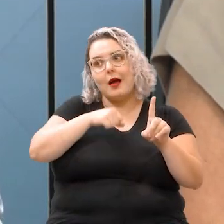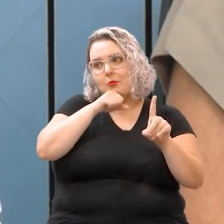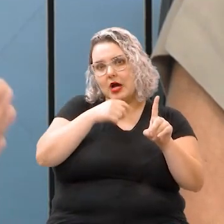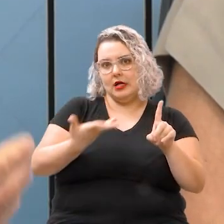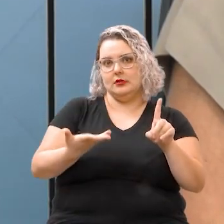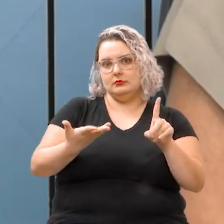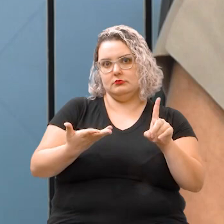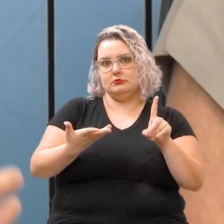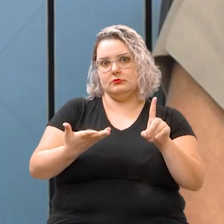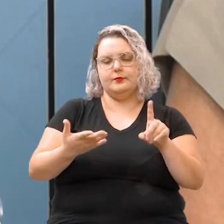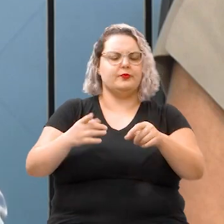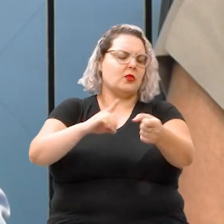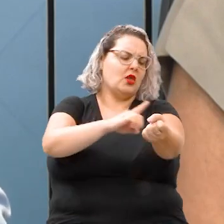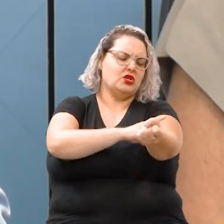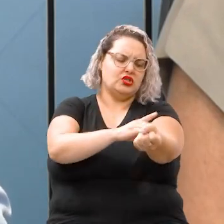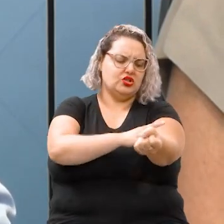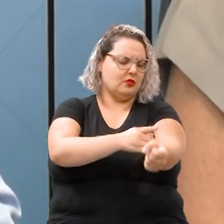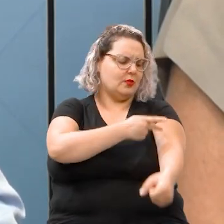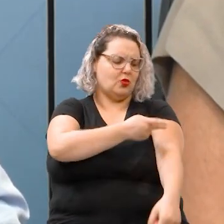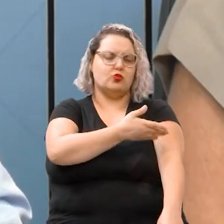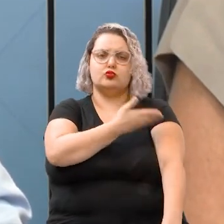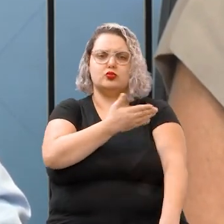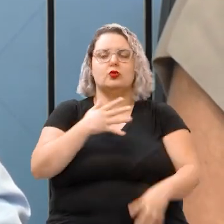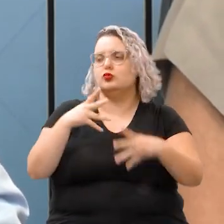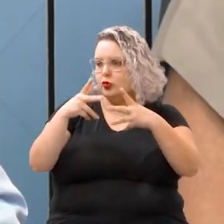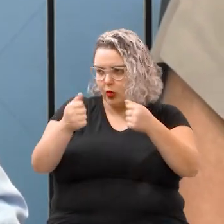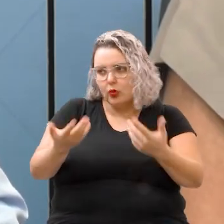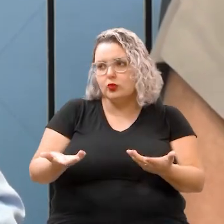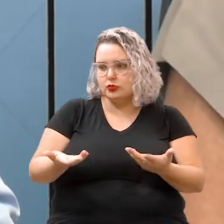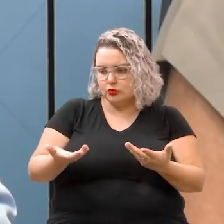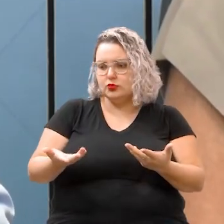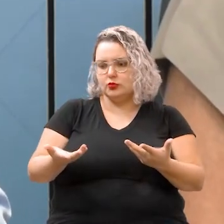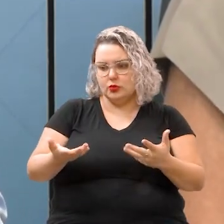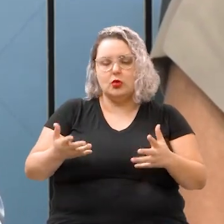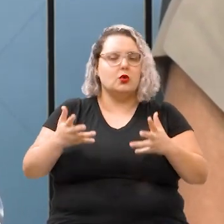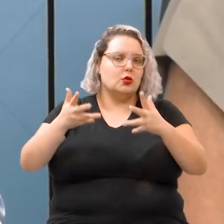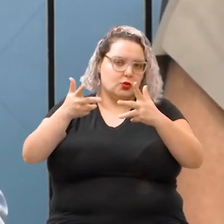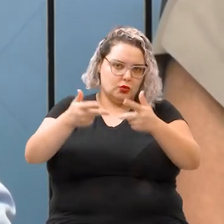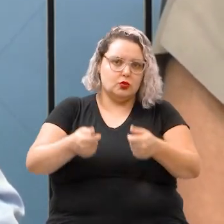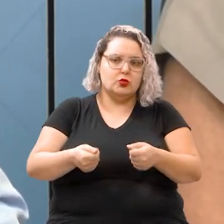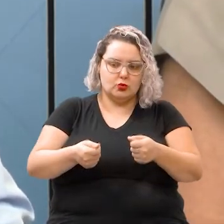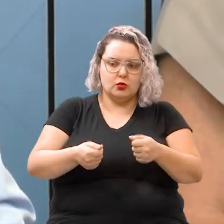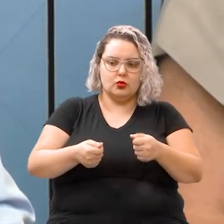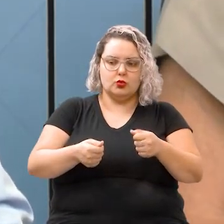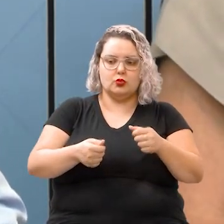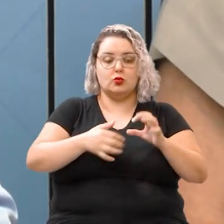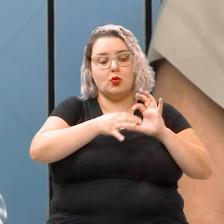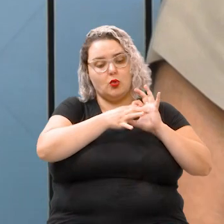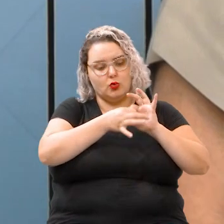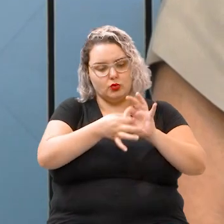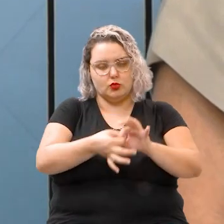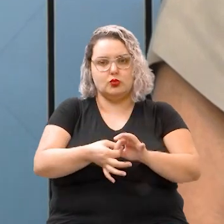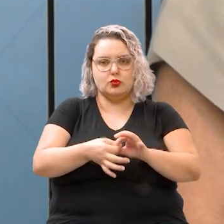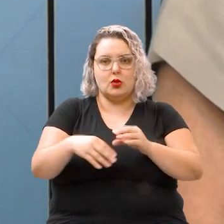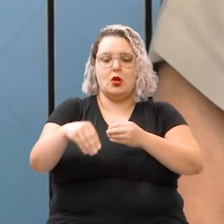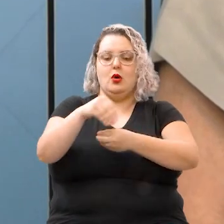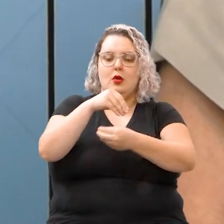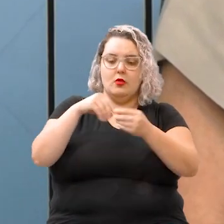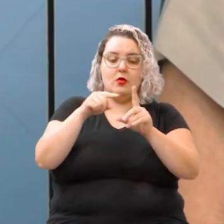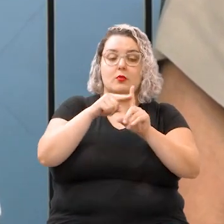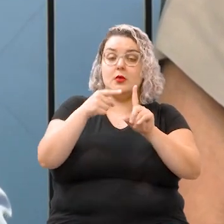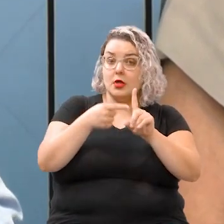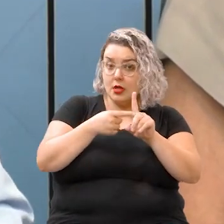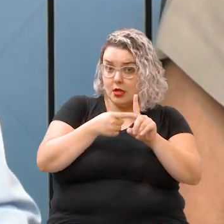todo. Diabetes, hipertensão, enfim, né, todo o contexto que envolve a gravidez.